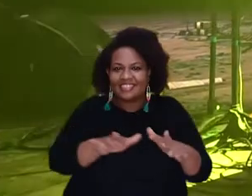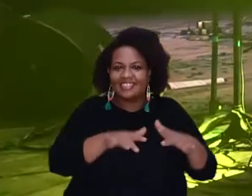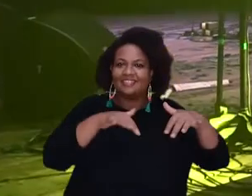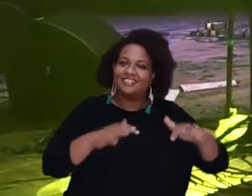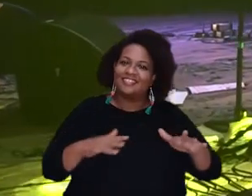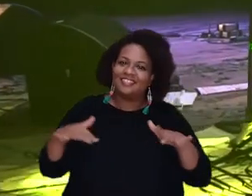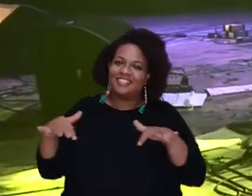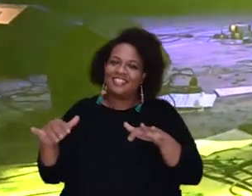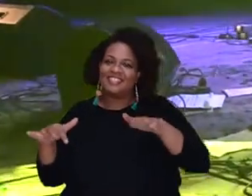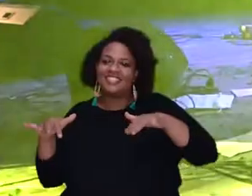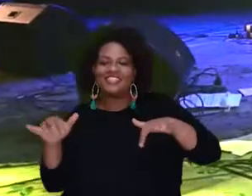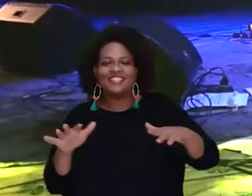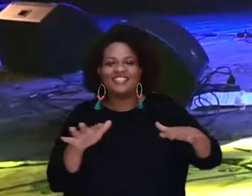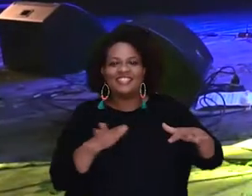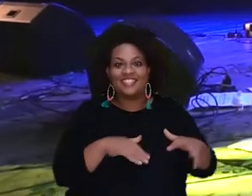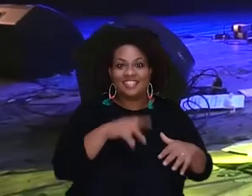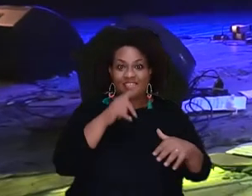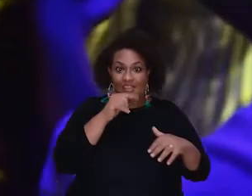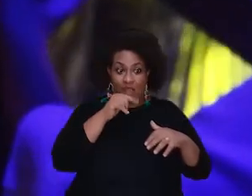de maré, maré.